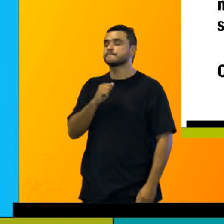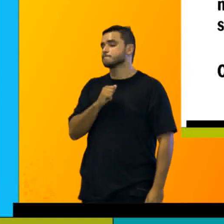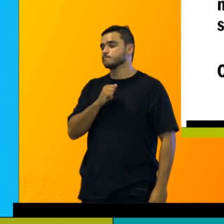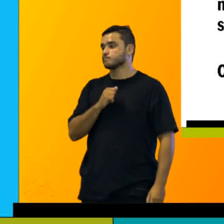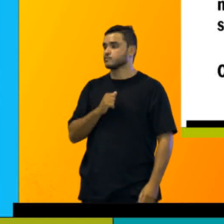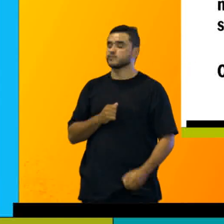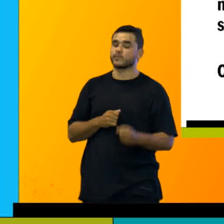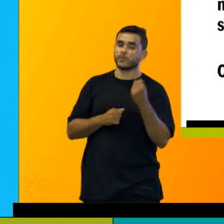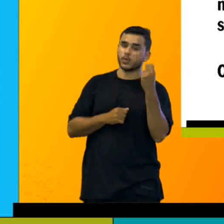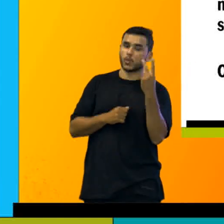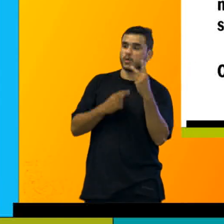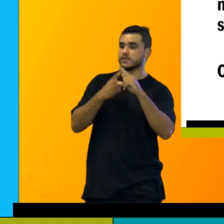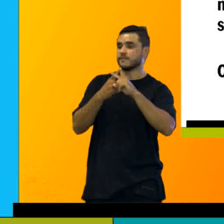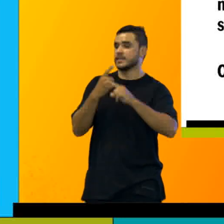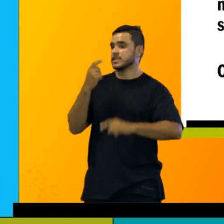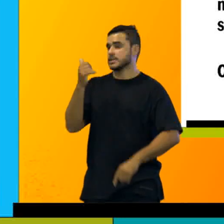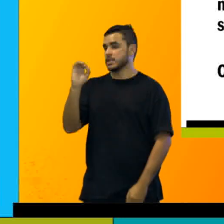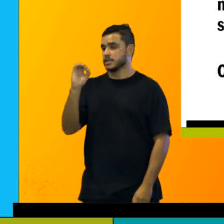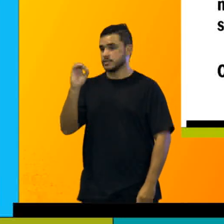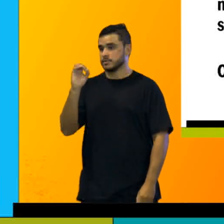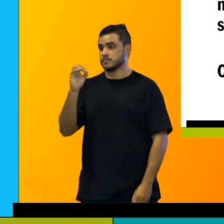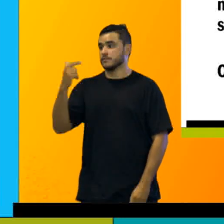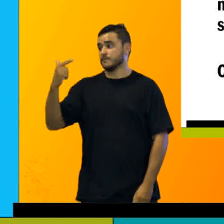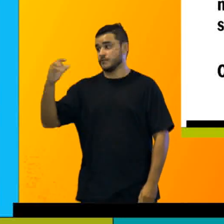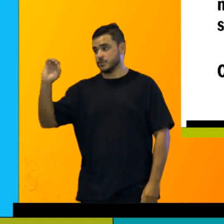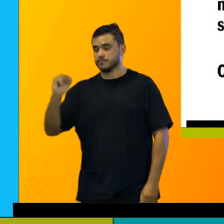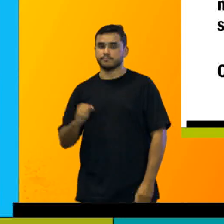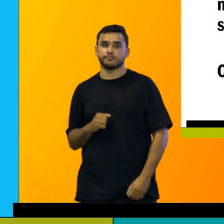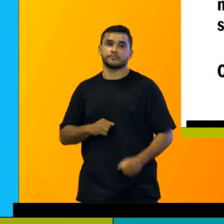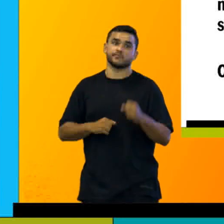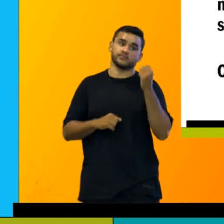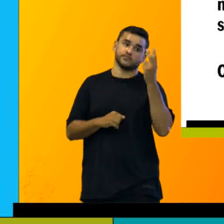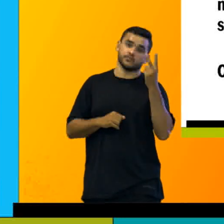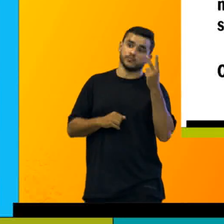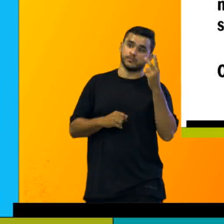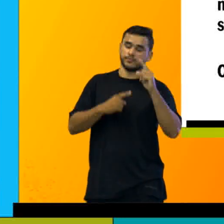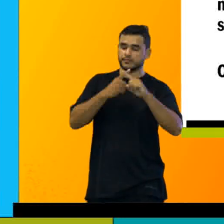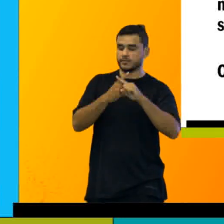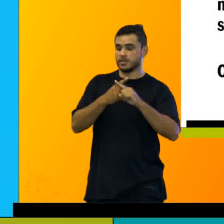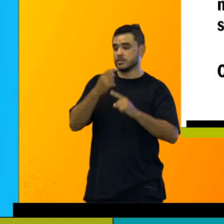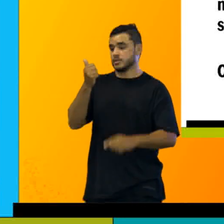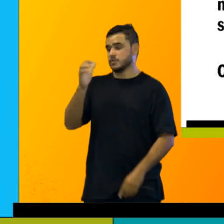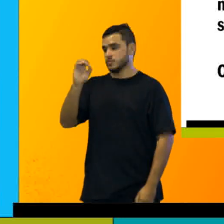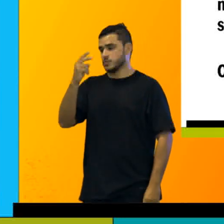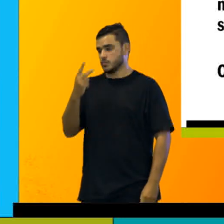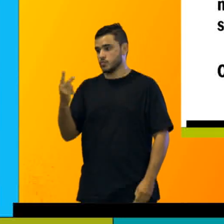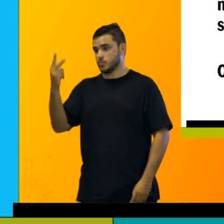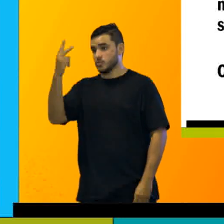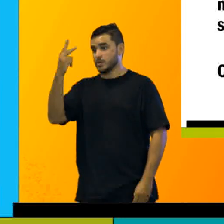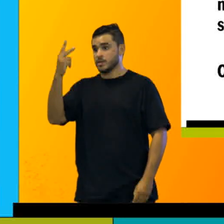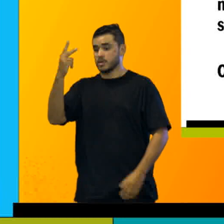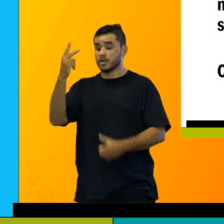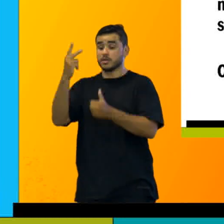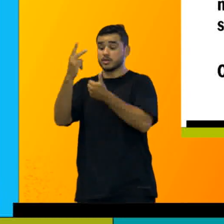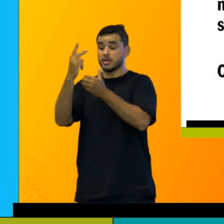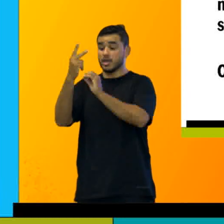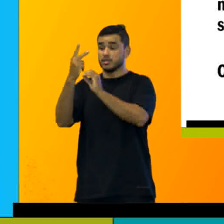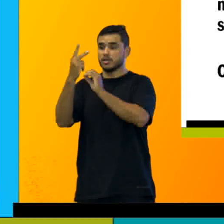2 vezes 10 dá 20. 2 vezes 10 ao quadrado, 10 elevado a 2,